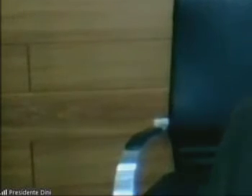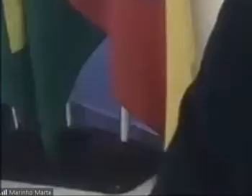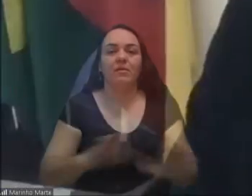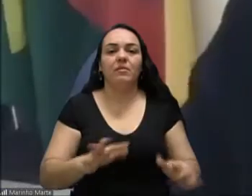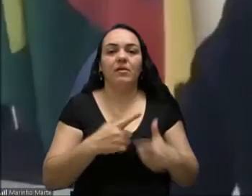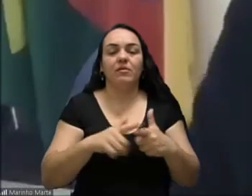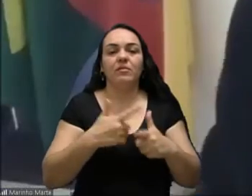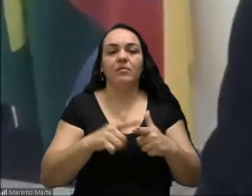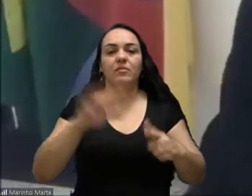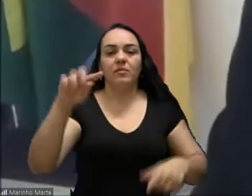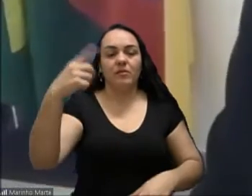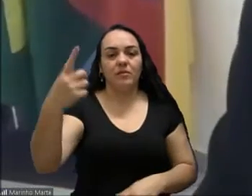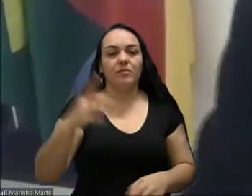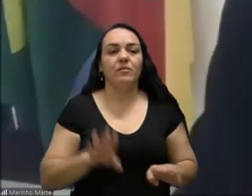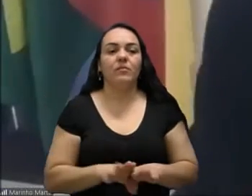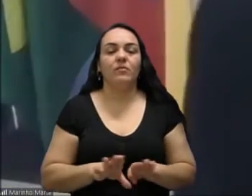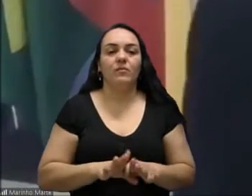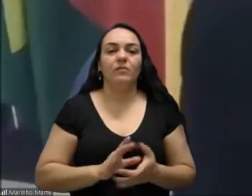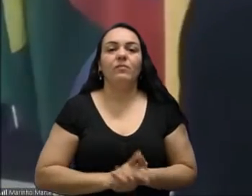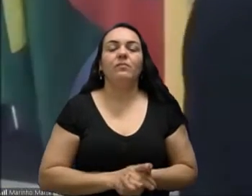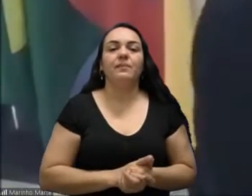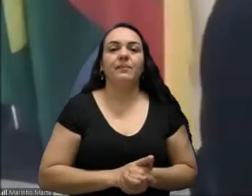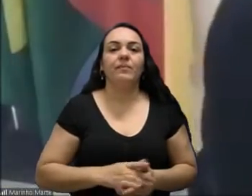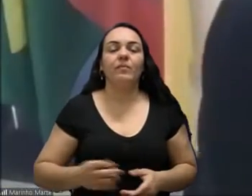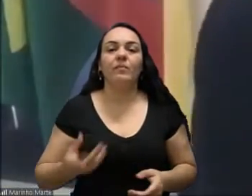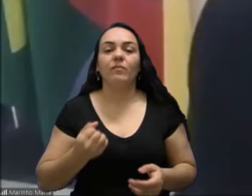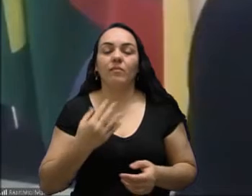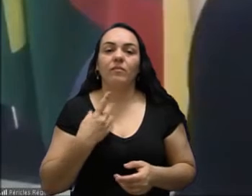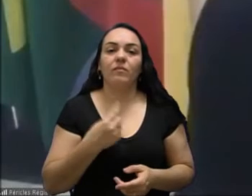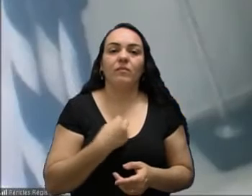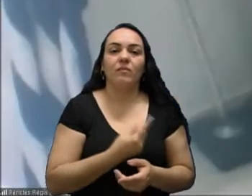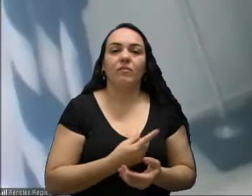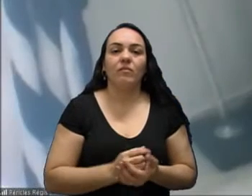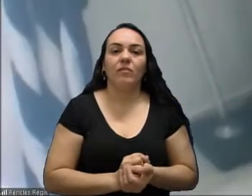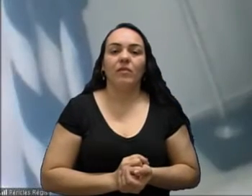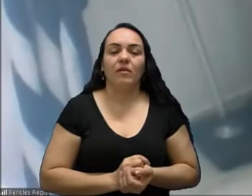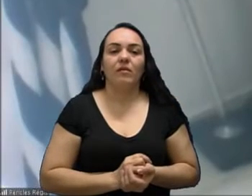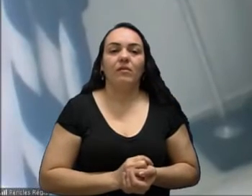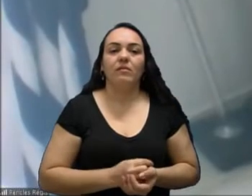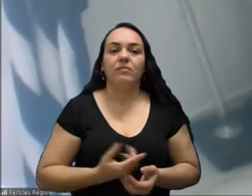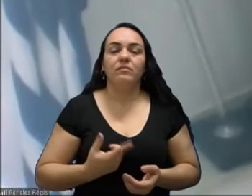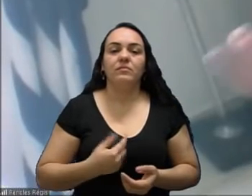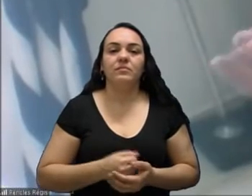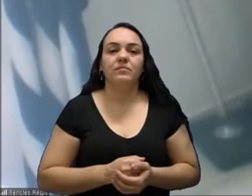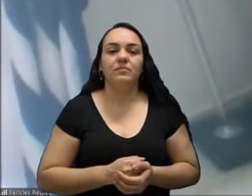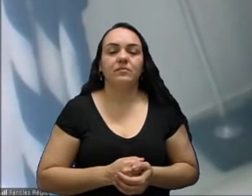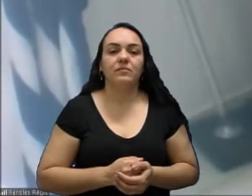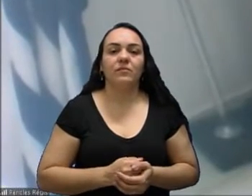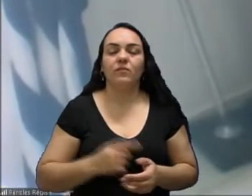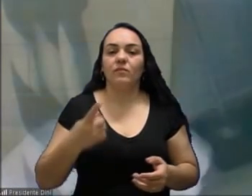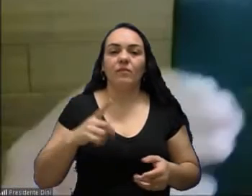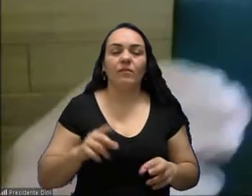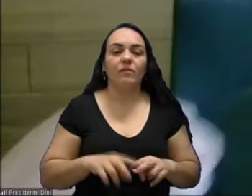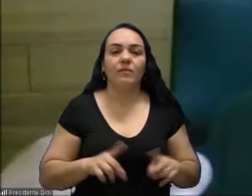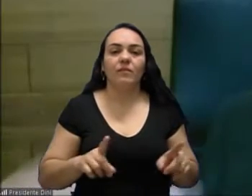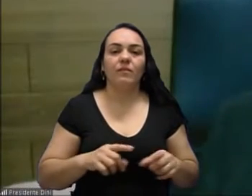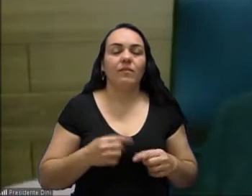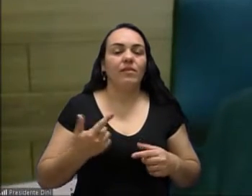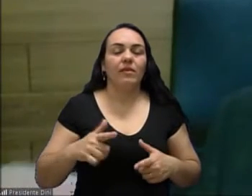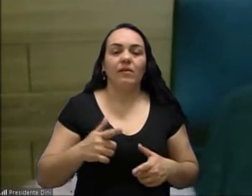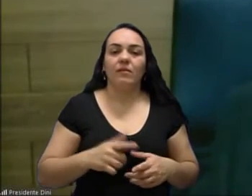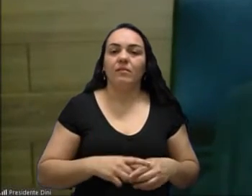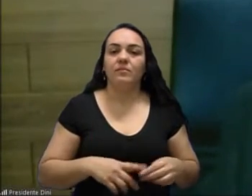prejudicar o consenso porque ninguém aqui vai ninguém vai se covar agora tem